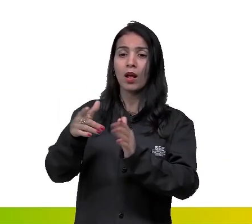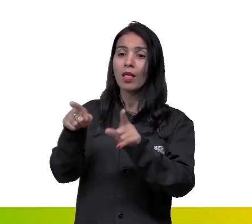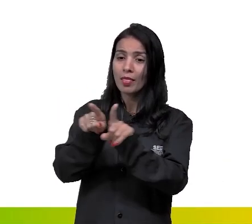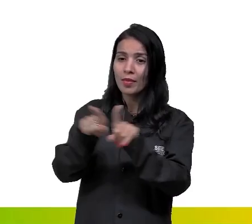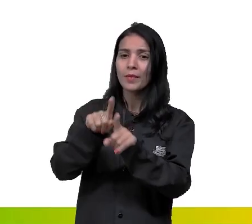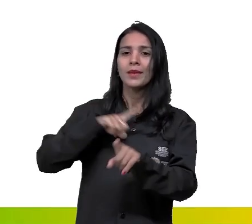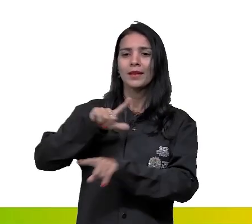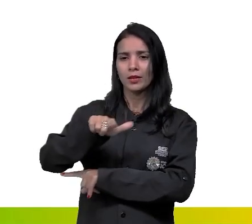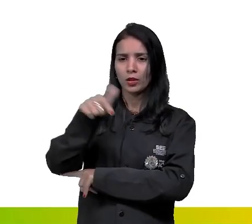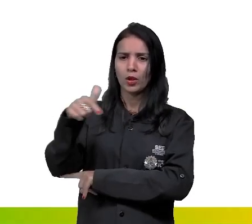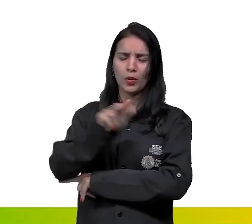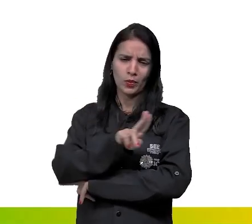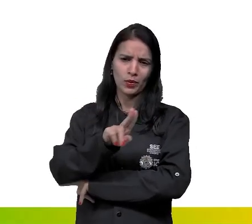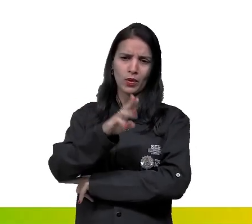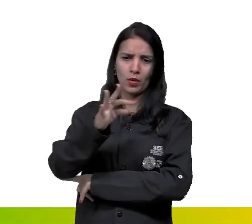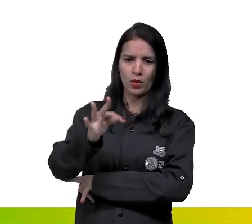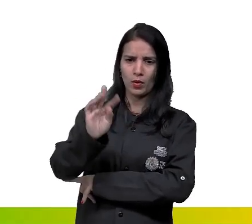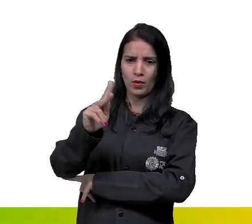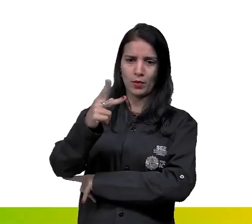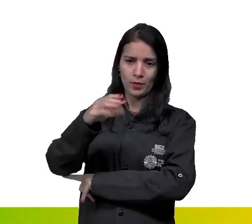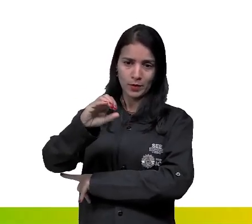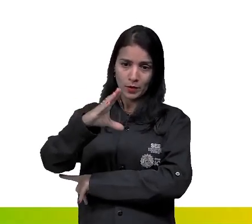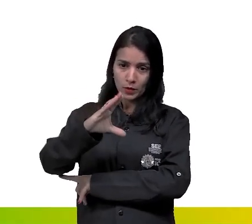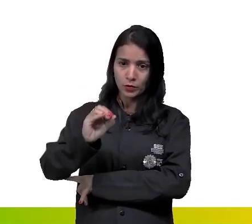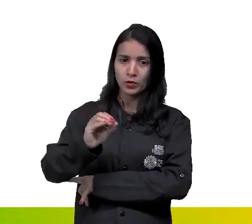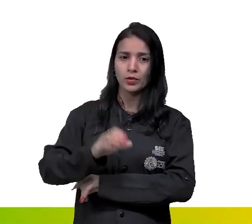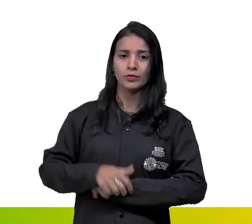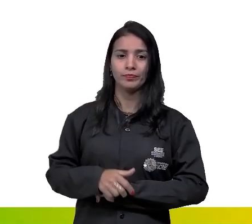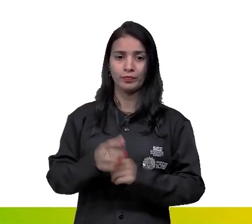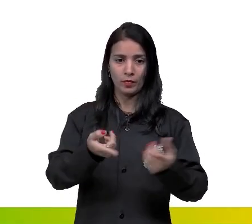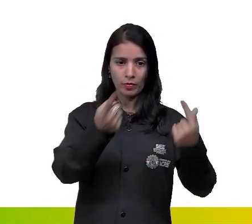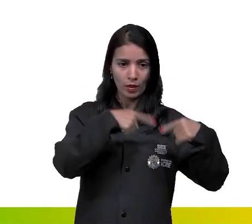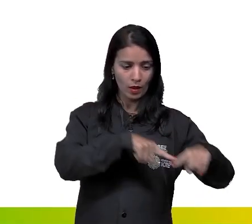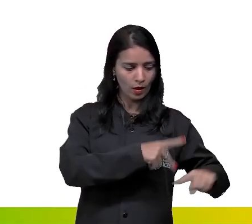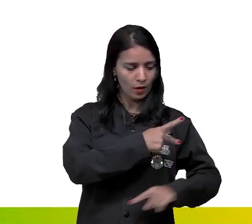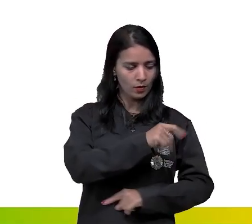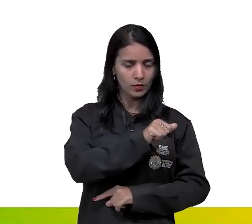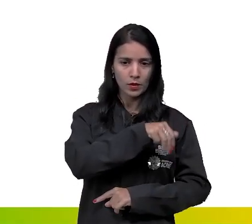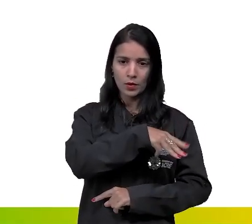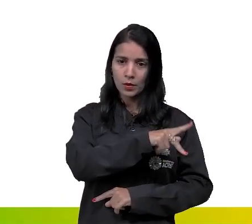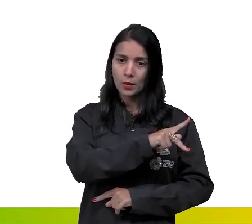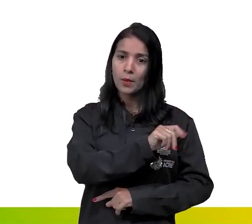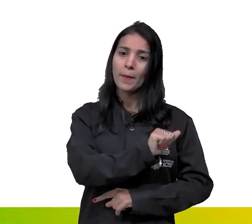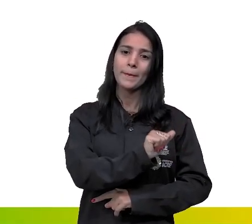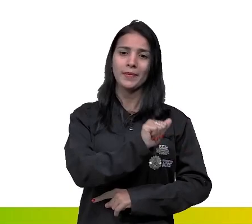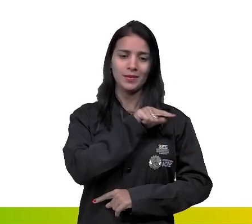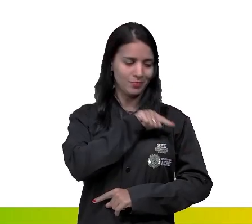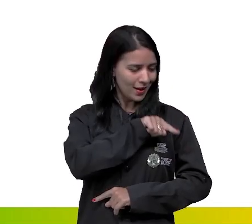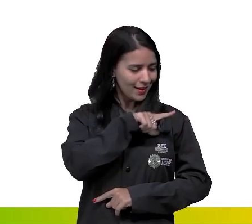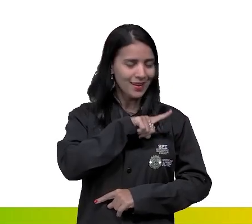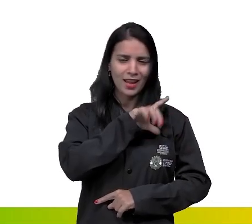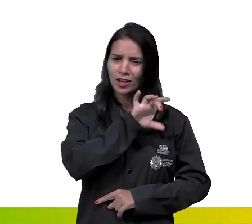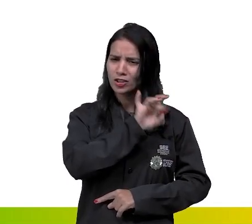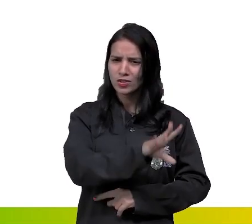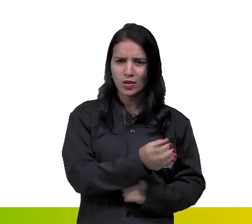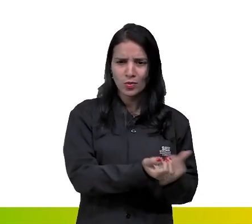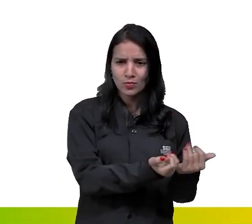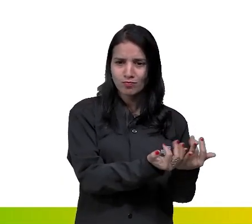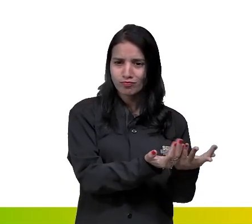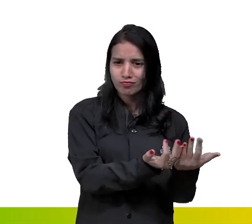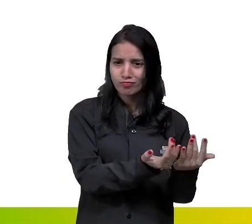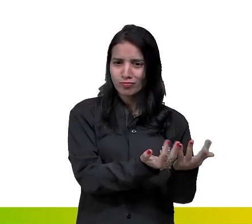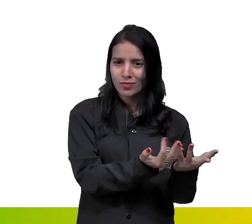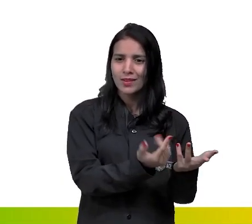Chaco. Aqui a presença do Pampa, que é justamente formado aí por gramíneas e tem toda